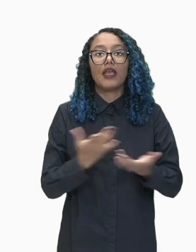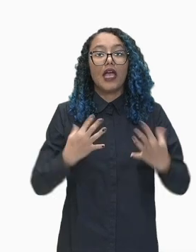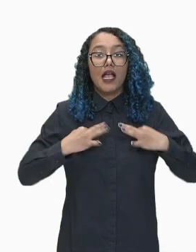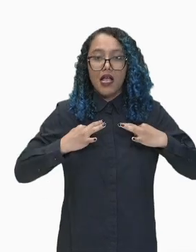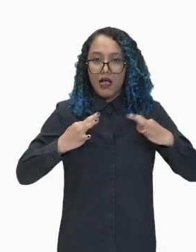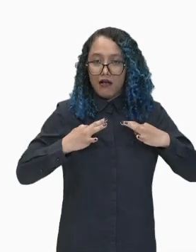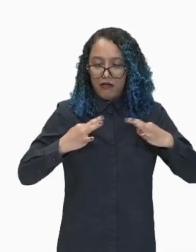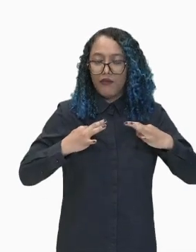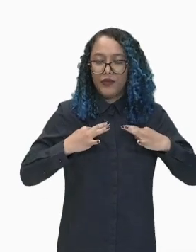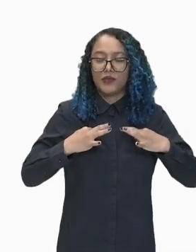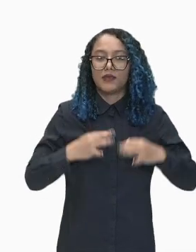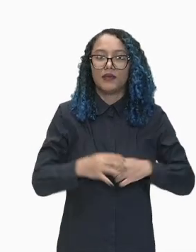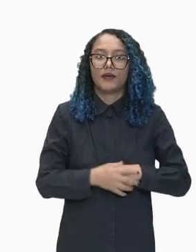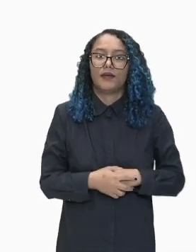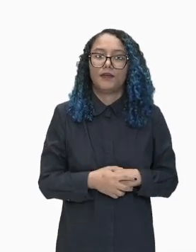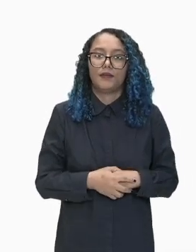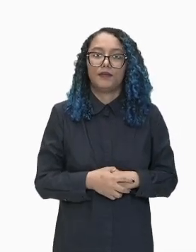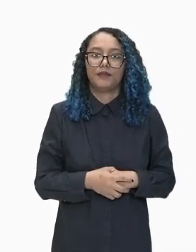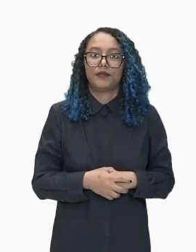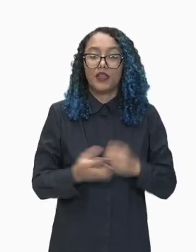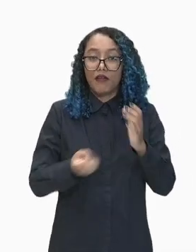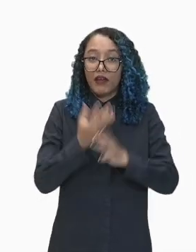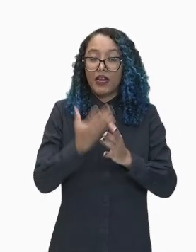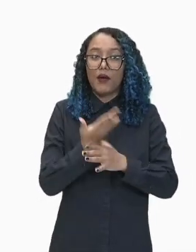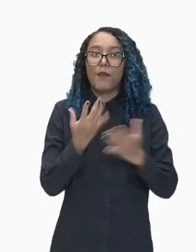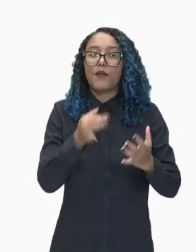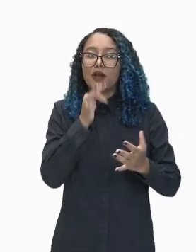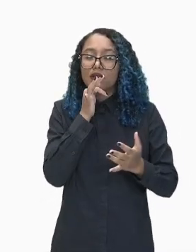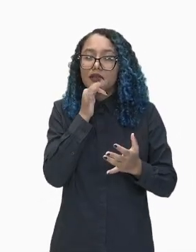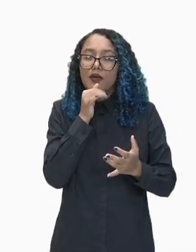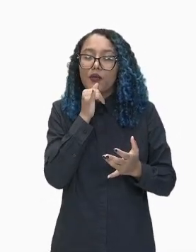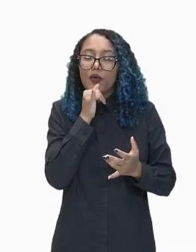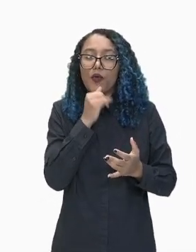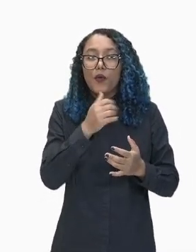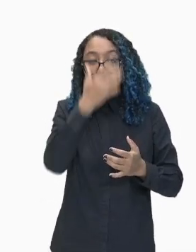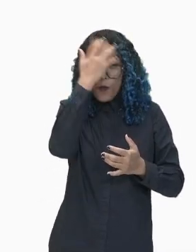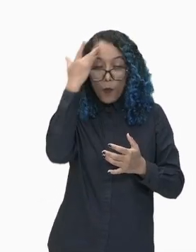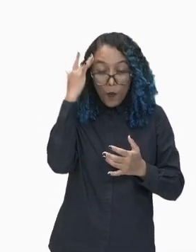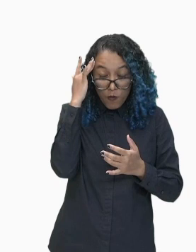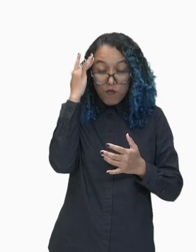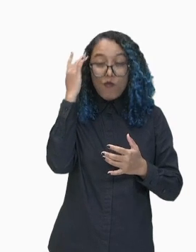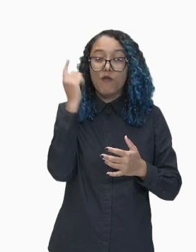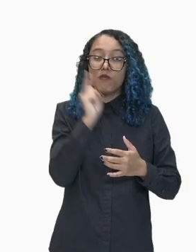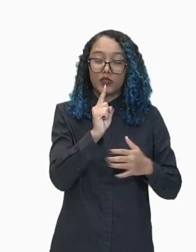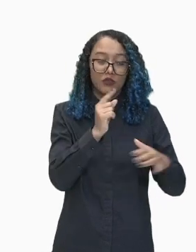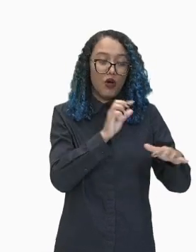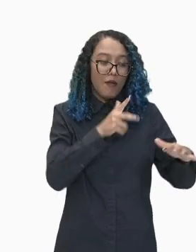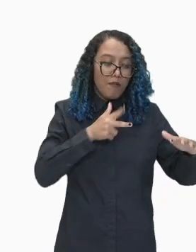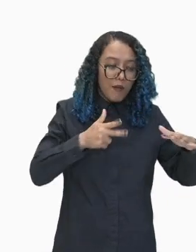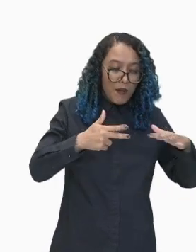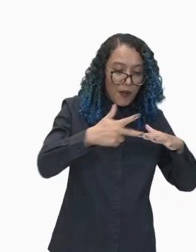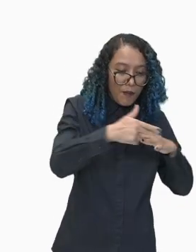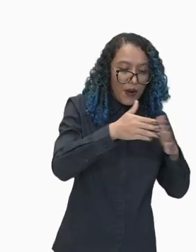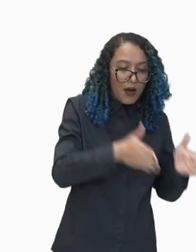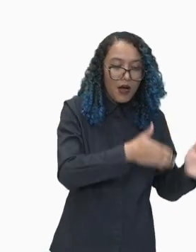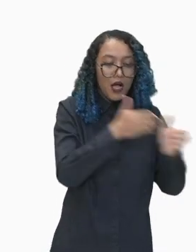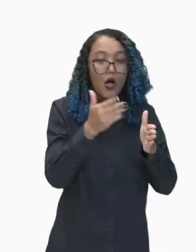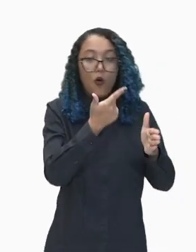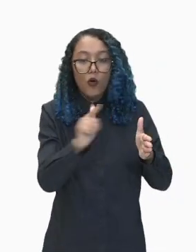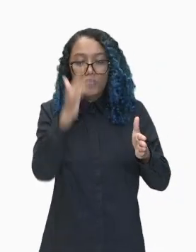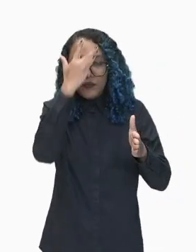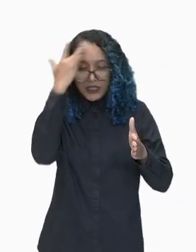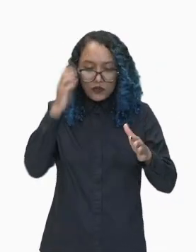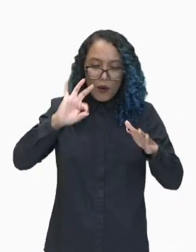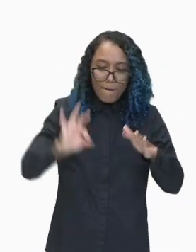exemplo, né? Então, alguém vai talhar a camisa, vai cortar ali, né? O outro vai costurar uma parte, o outro vai